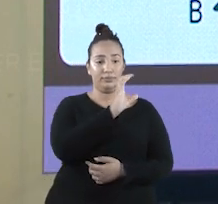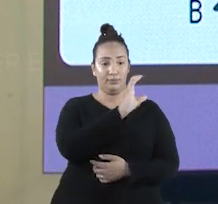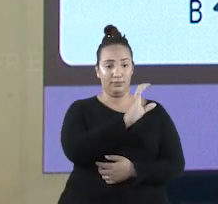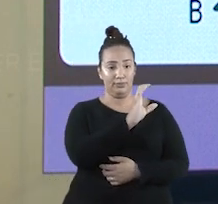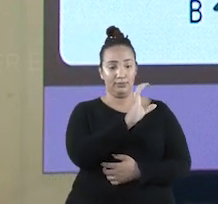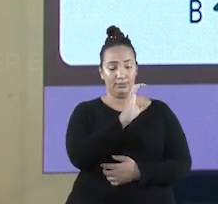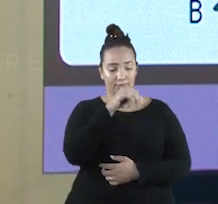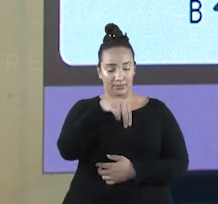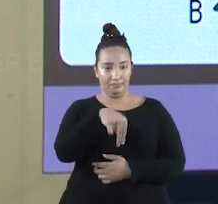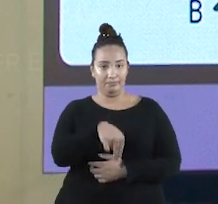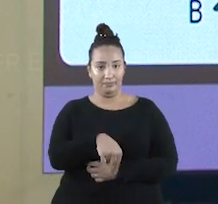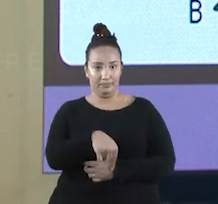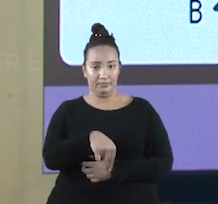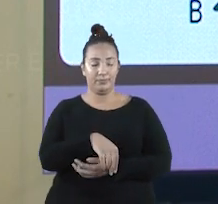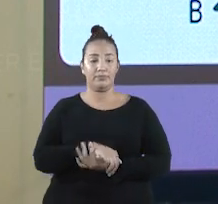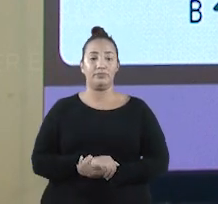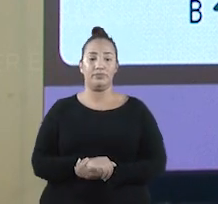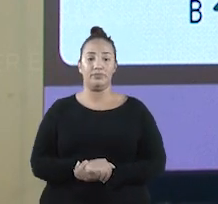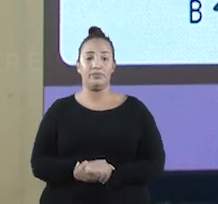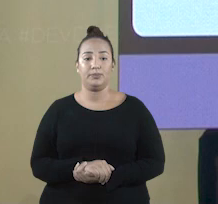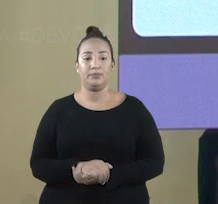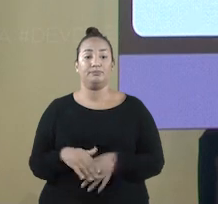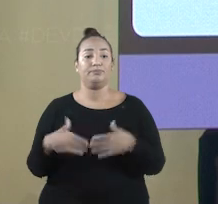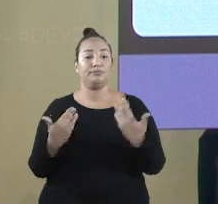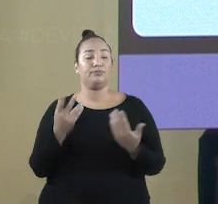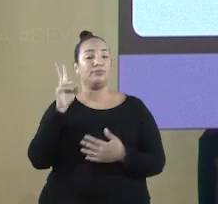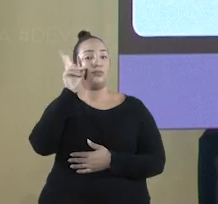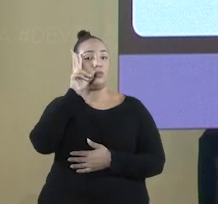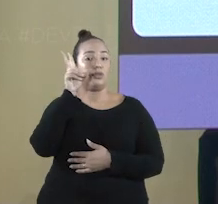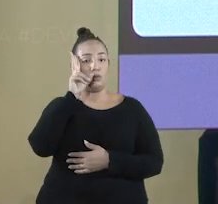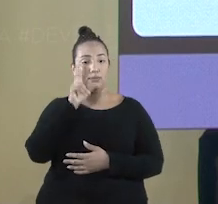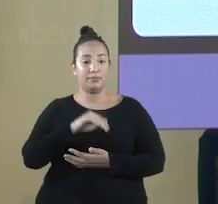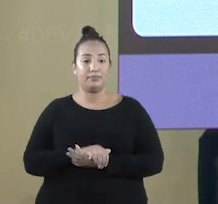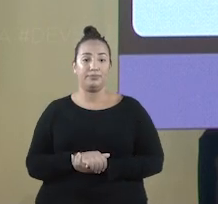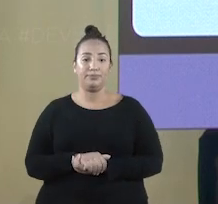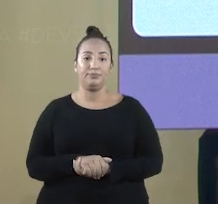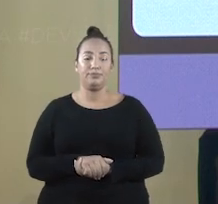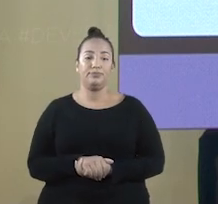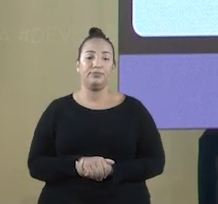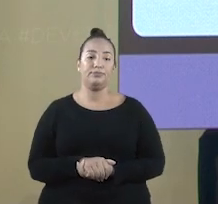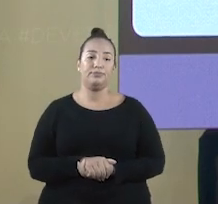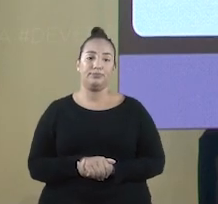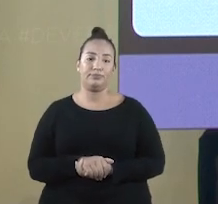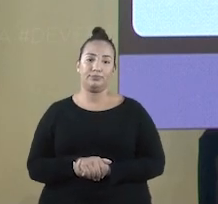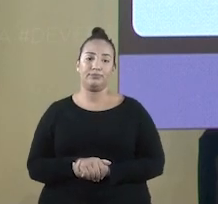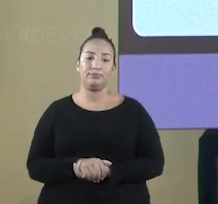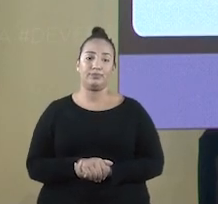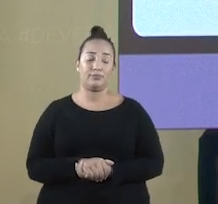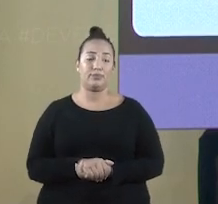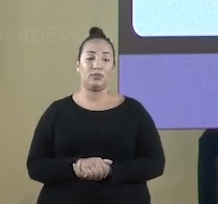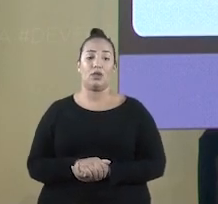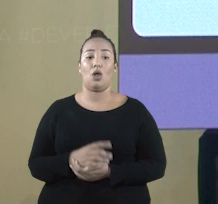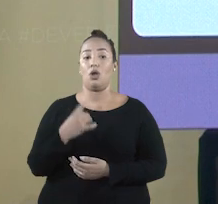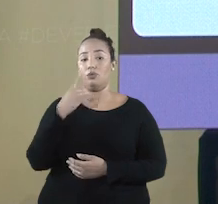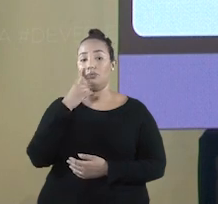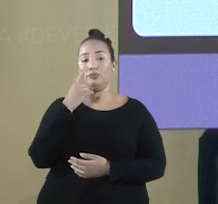na hipotenusa. Tudo bem? Então, relembrando aqui, vamos lá, ó. A projeção do